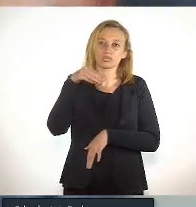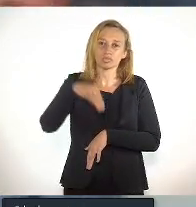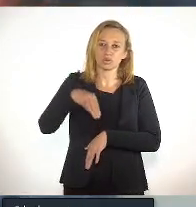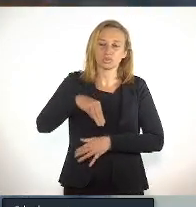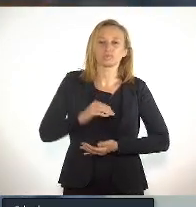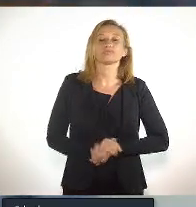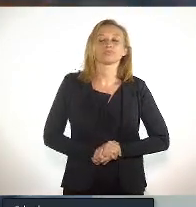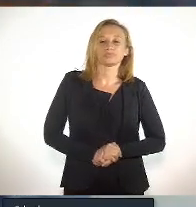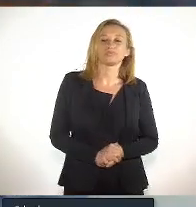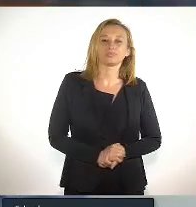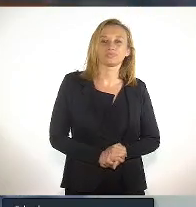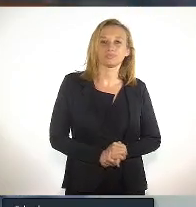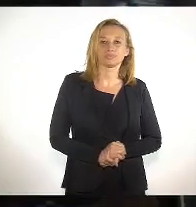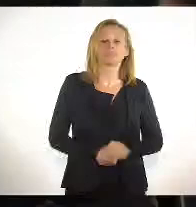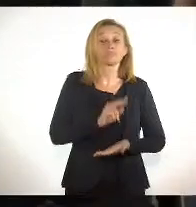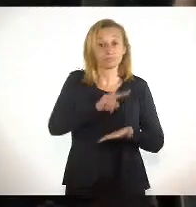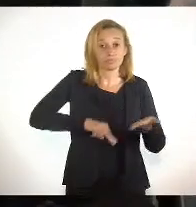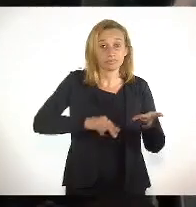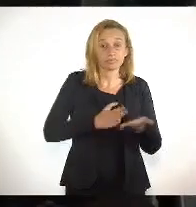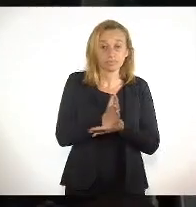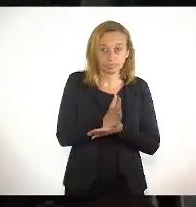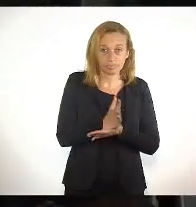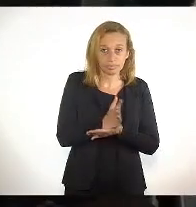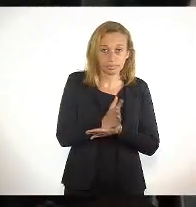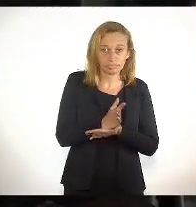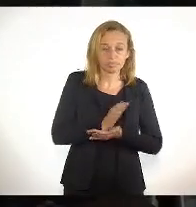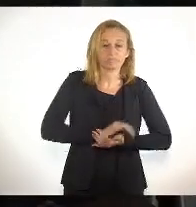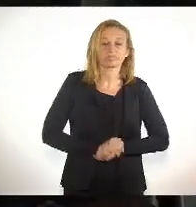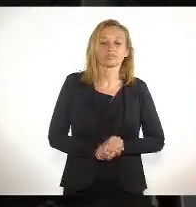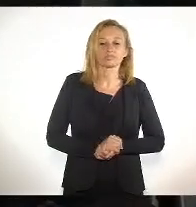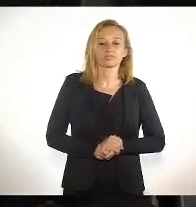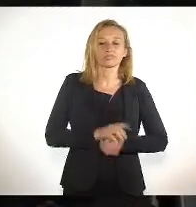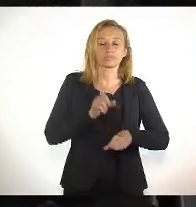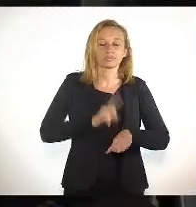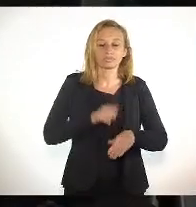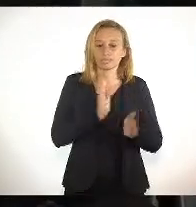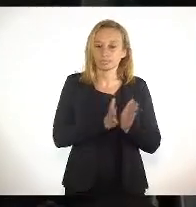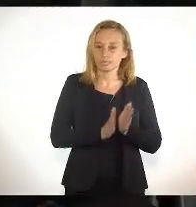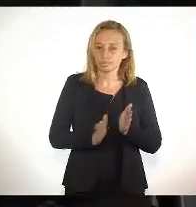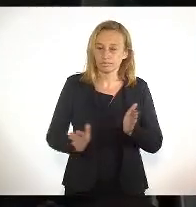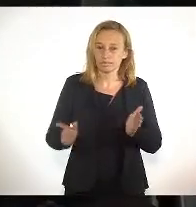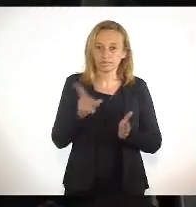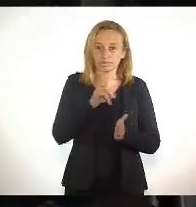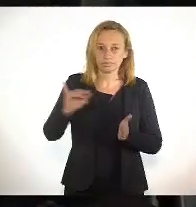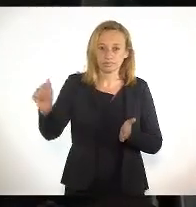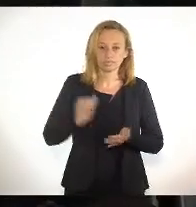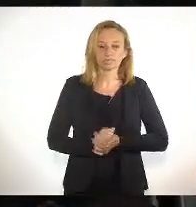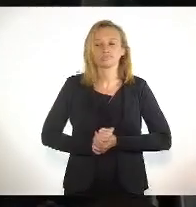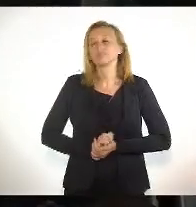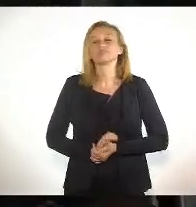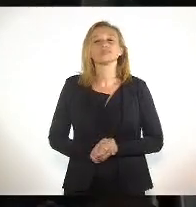15h24. Lida e aprovada a ata, passa-se a ordem do dia.